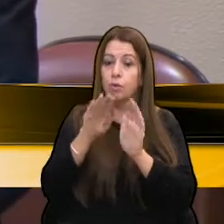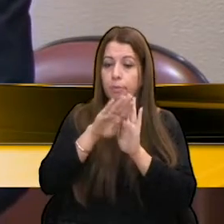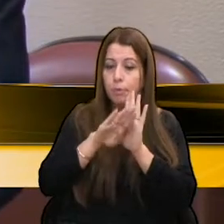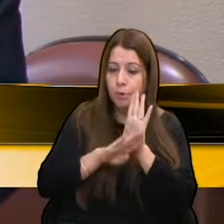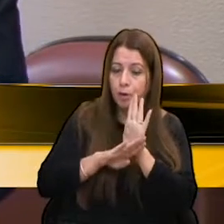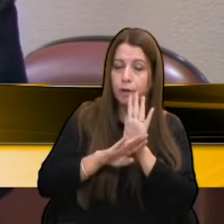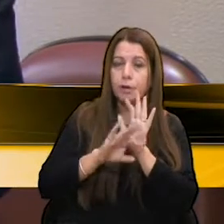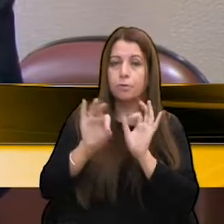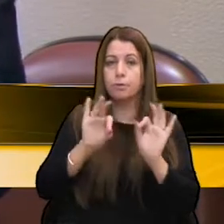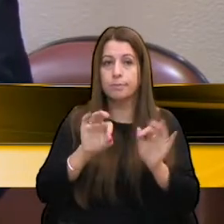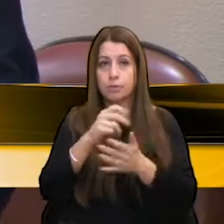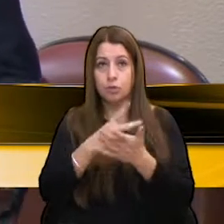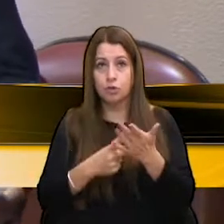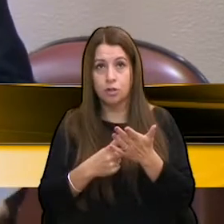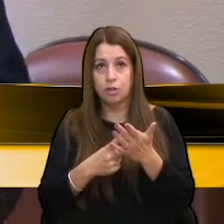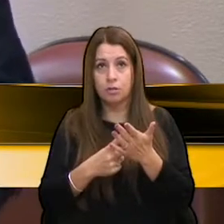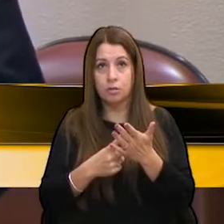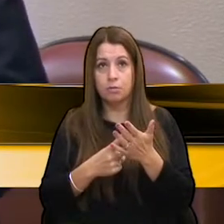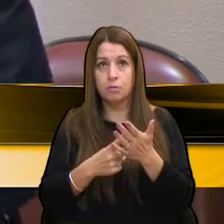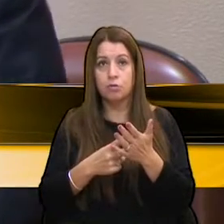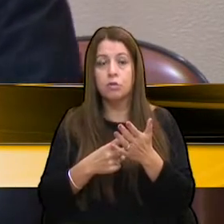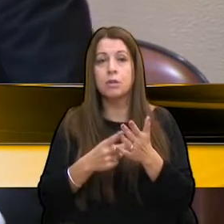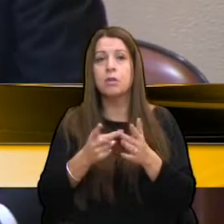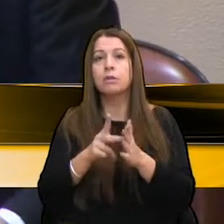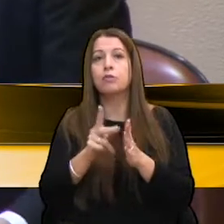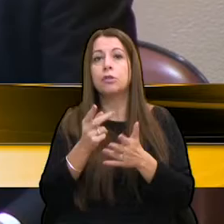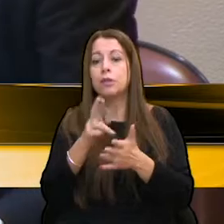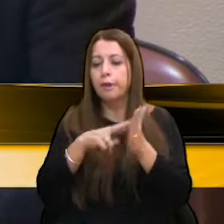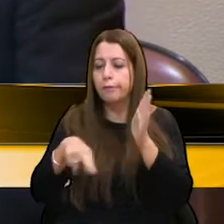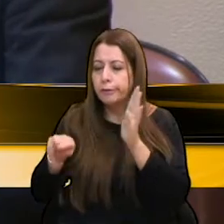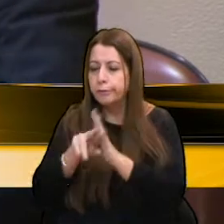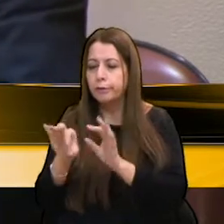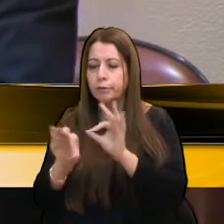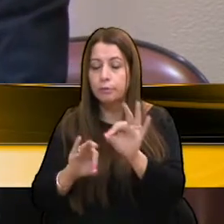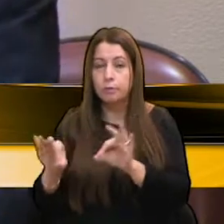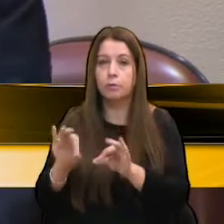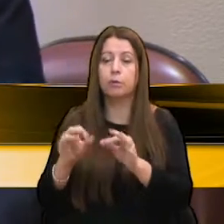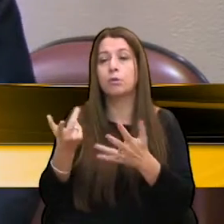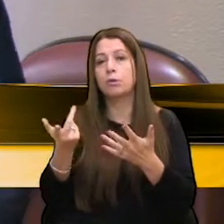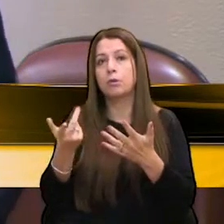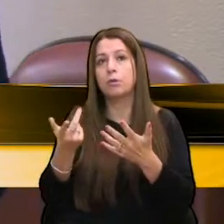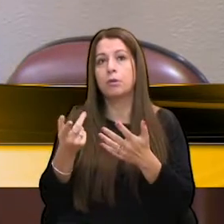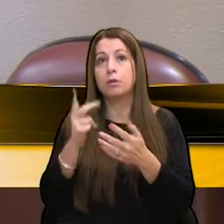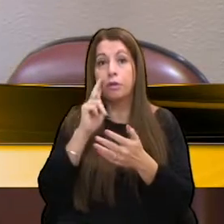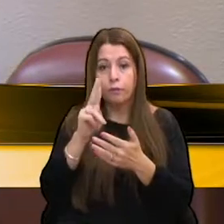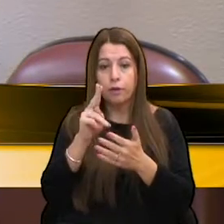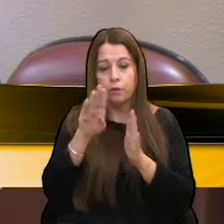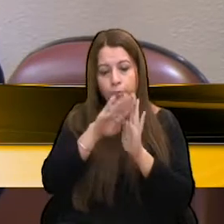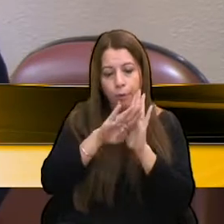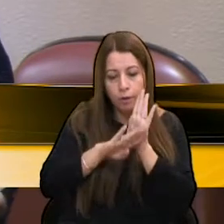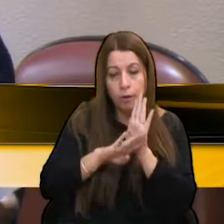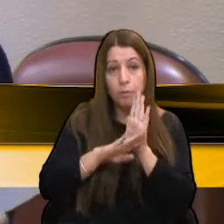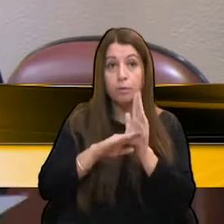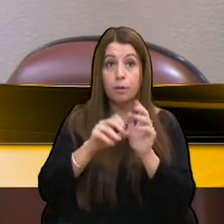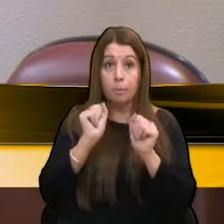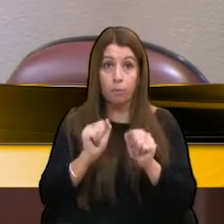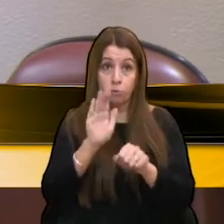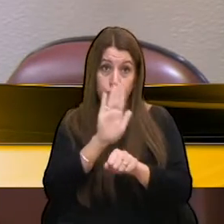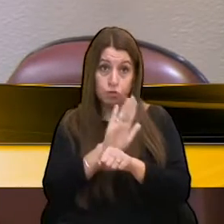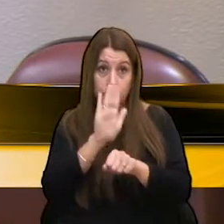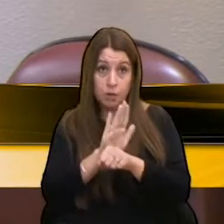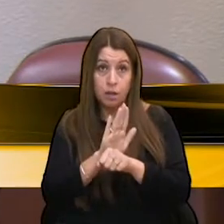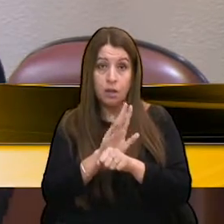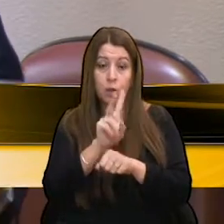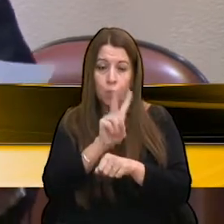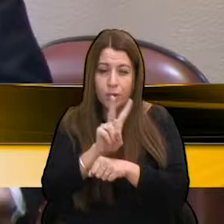e projetos da revitalização, da compra, enfim, desses programas que podem ajudar na preservação da